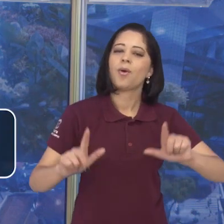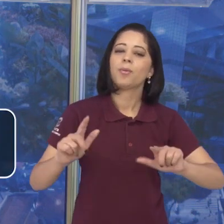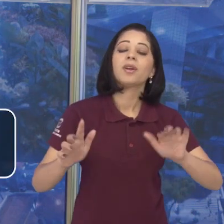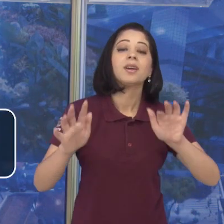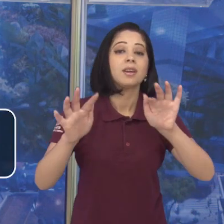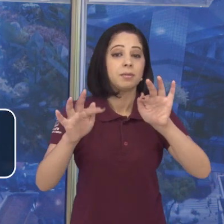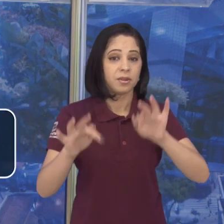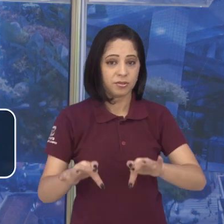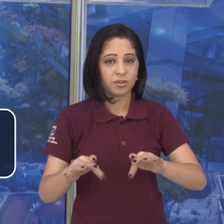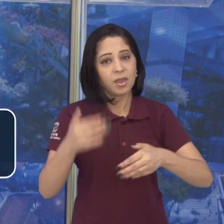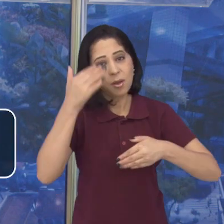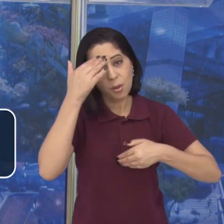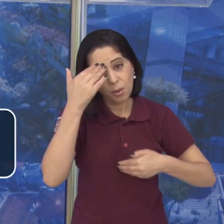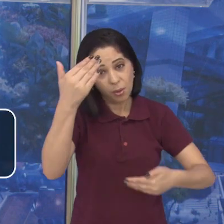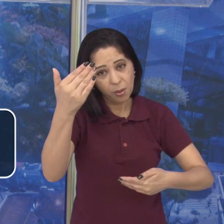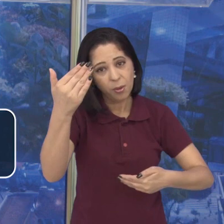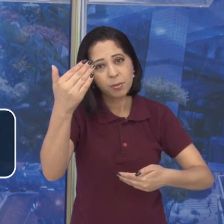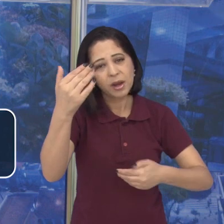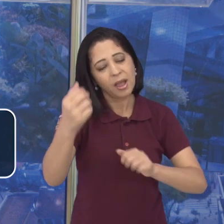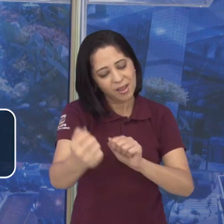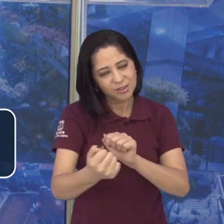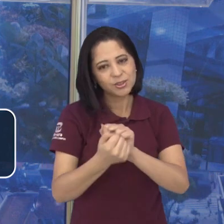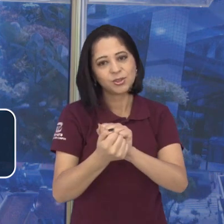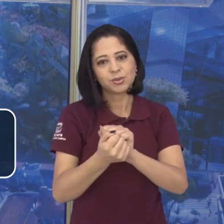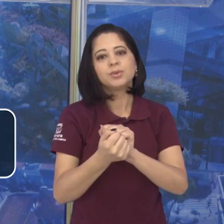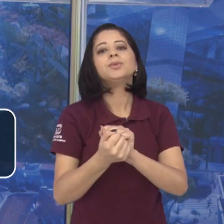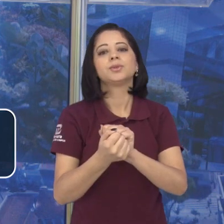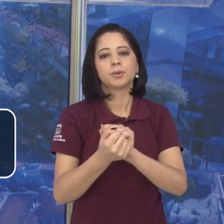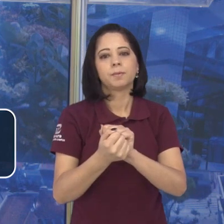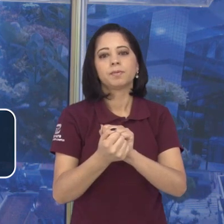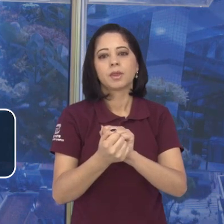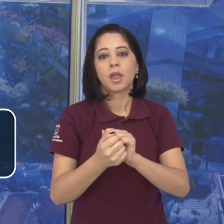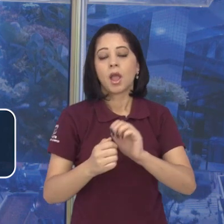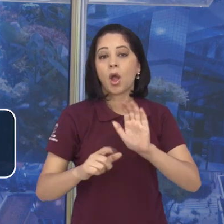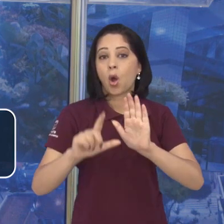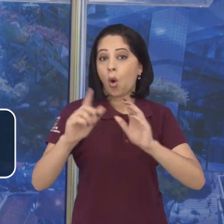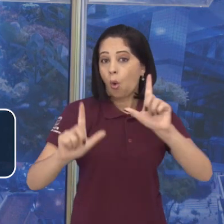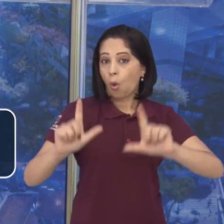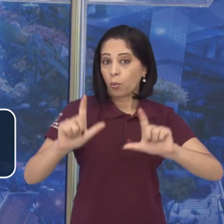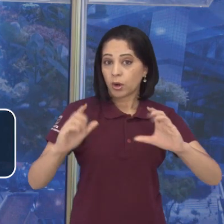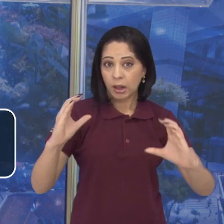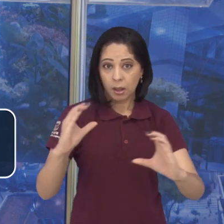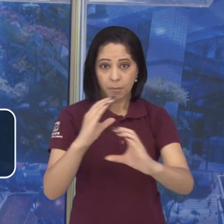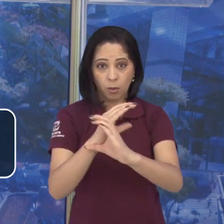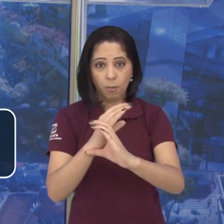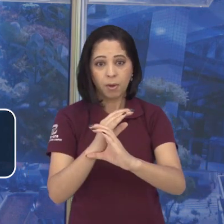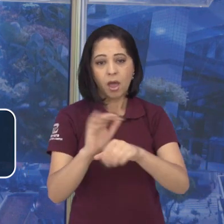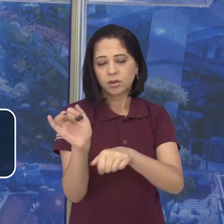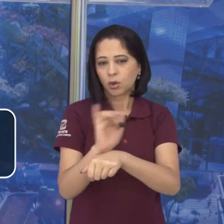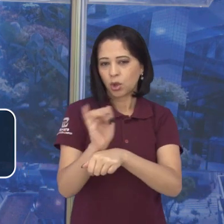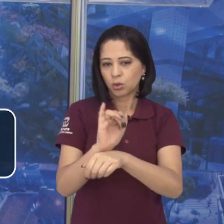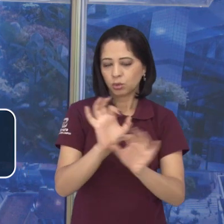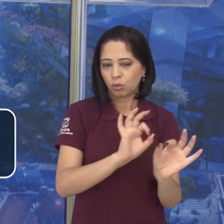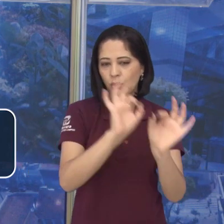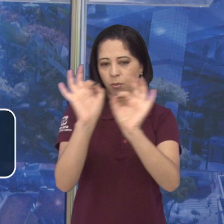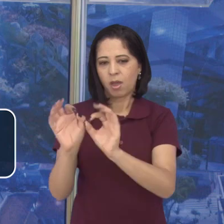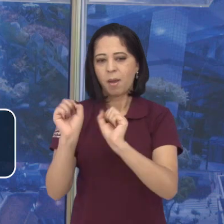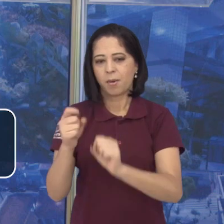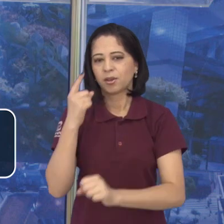É isso, pessoal. O Ação Parlamentar termina aqui. Muito obrigada pela companhia. Nossa programação completa está